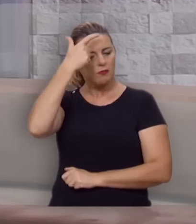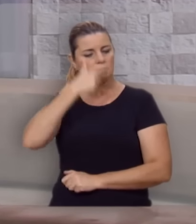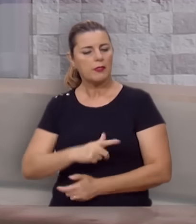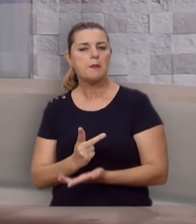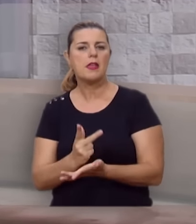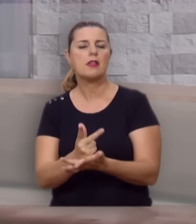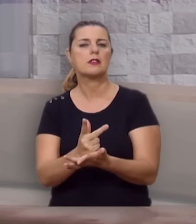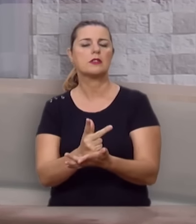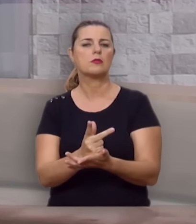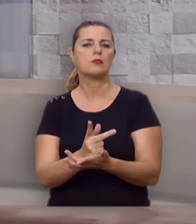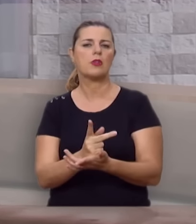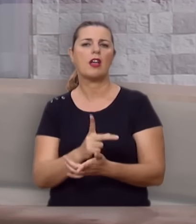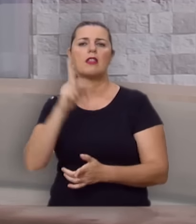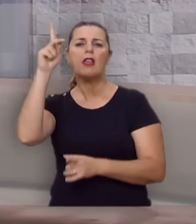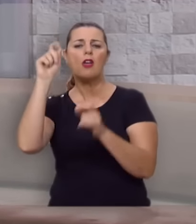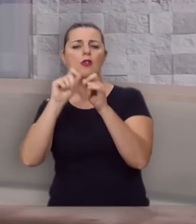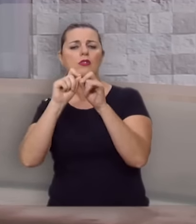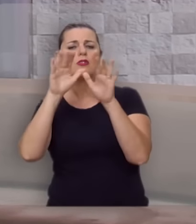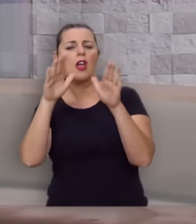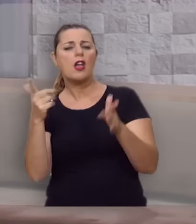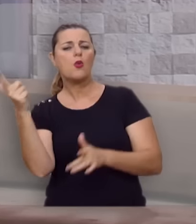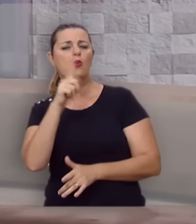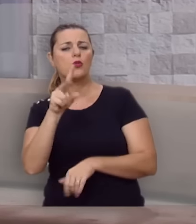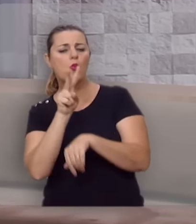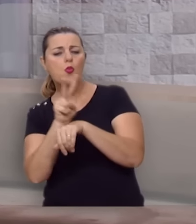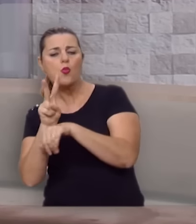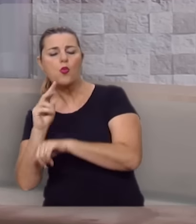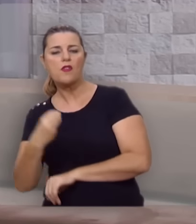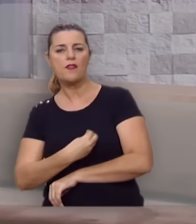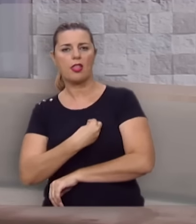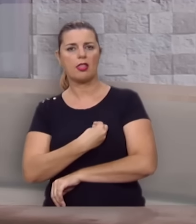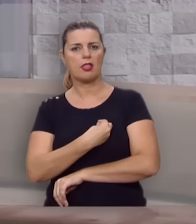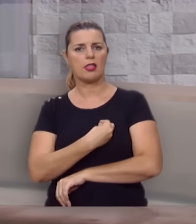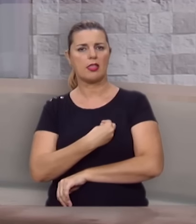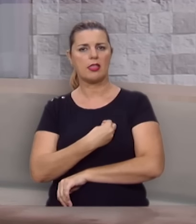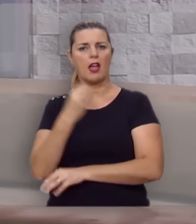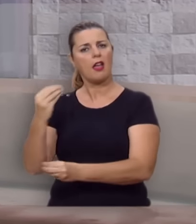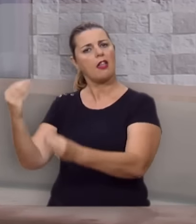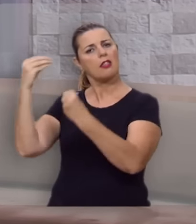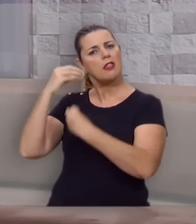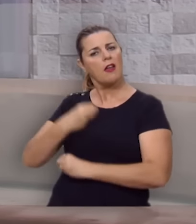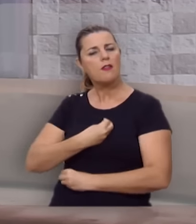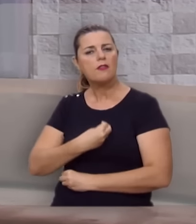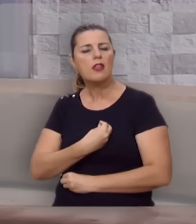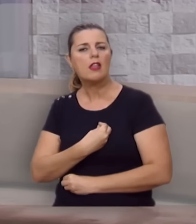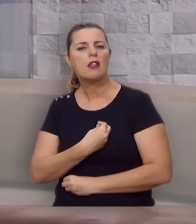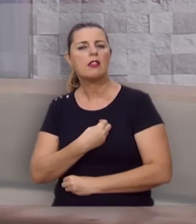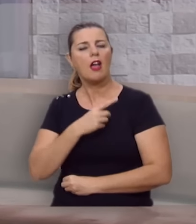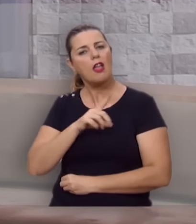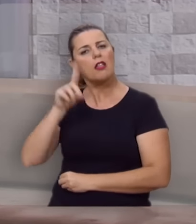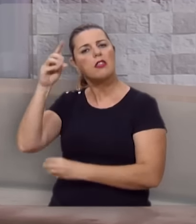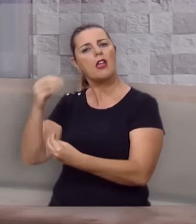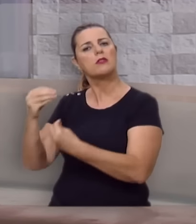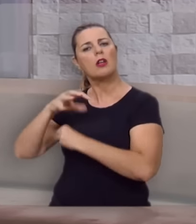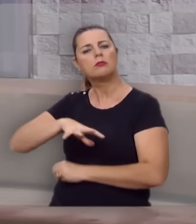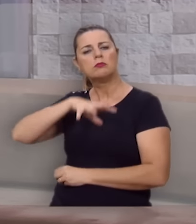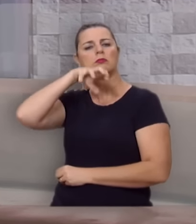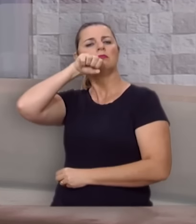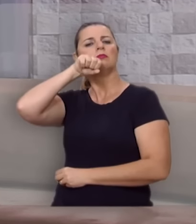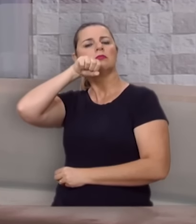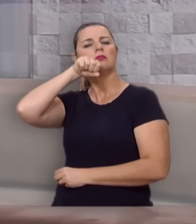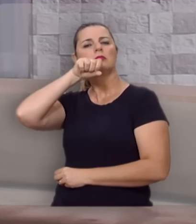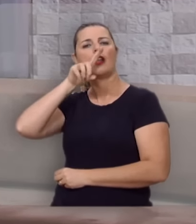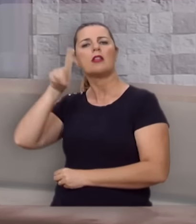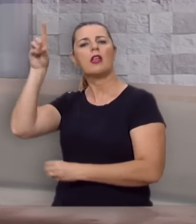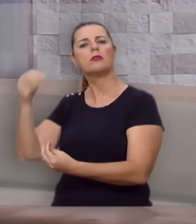existimos. Deus não é apenas o Criador, ele é o preservador da vida. É ele quem nos dá a vida, é ele quem nos dá a